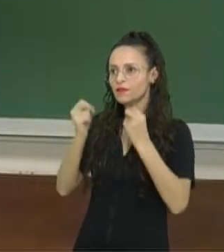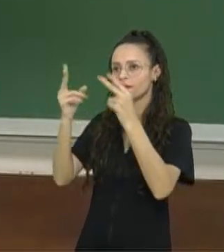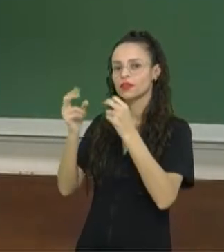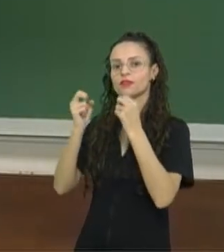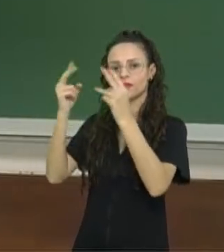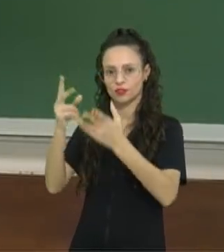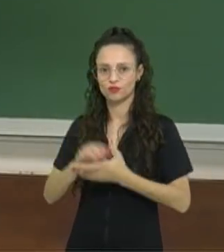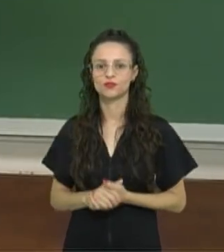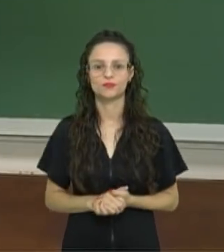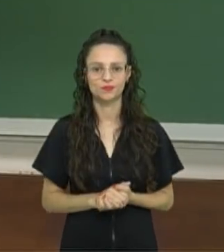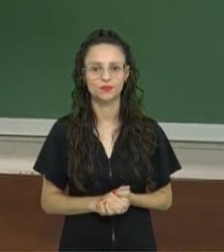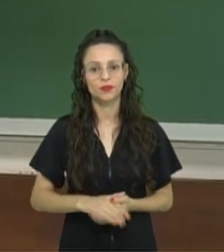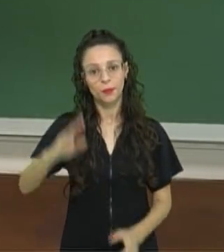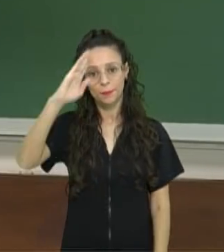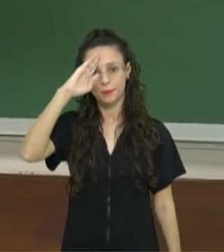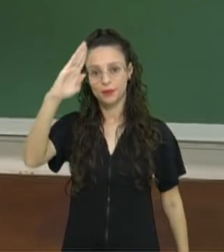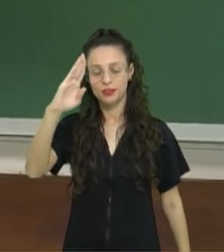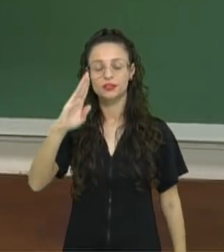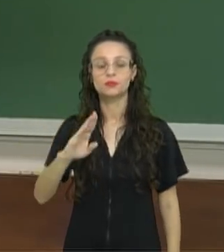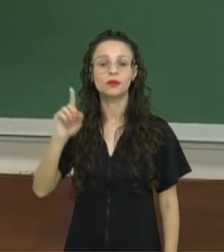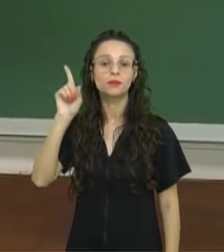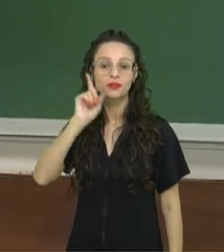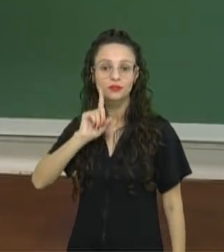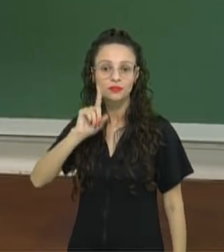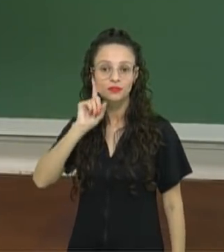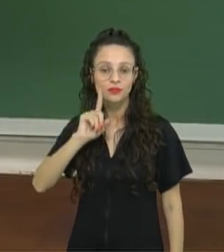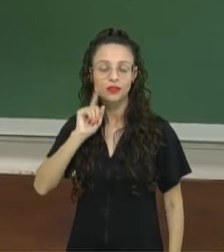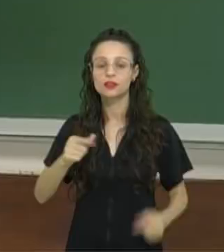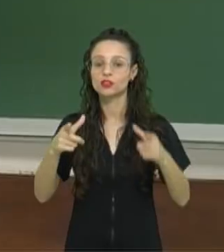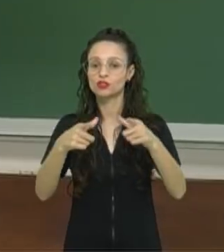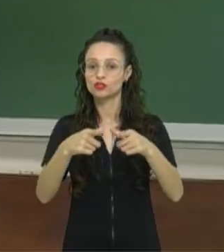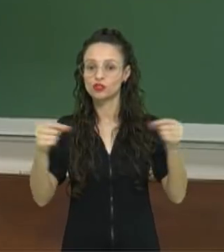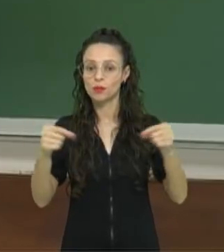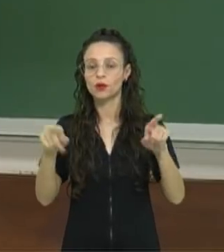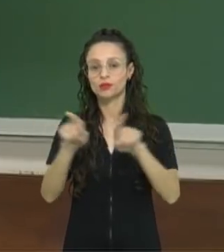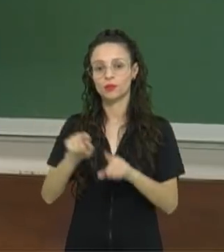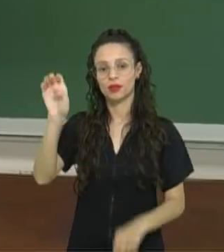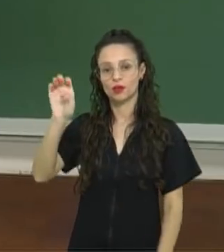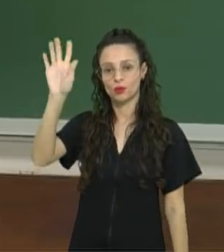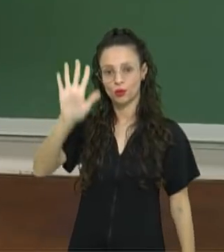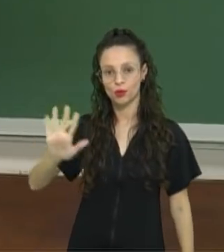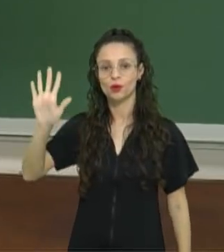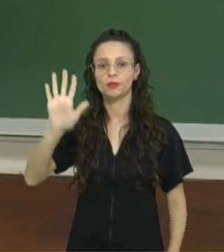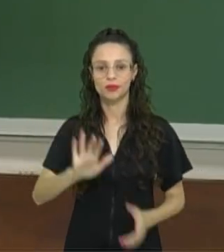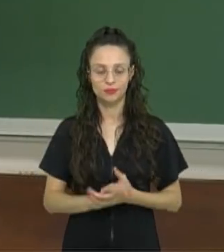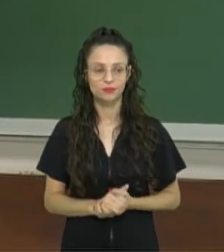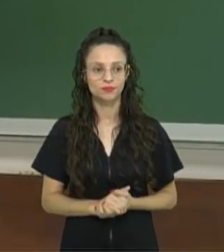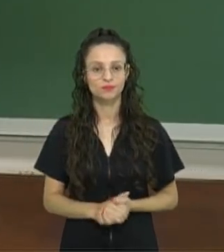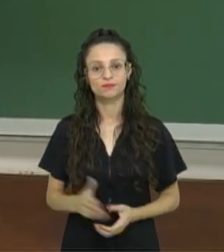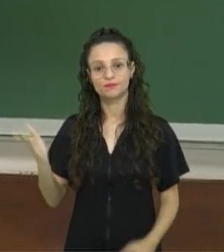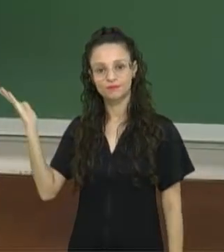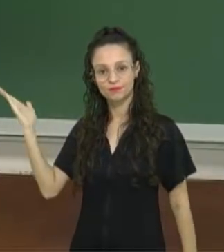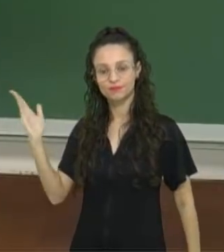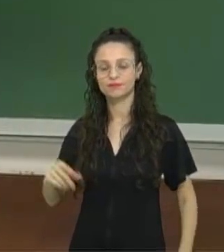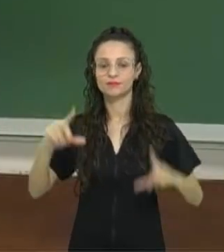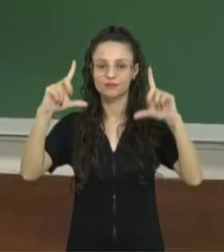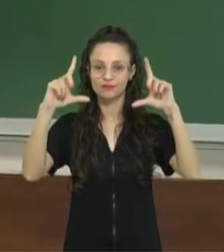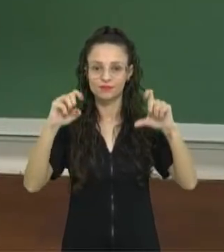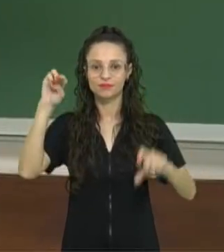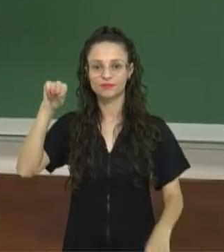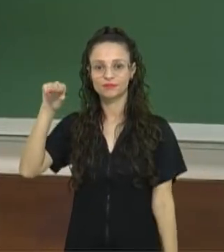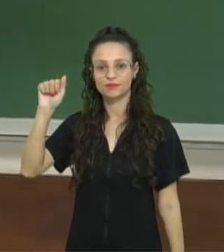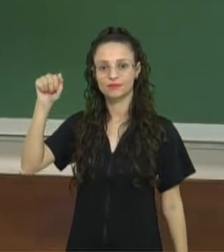do manganês, principalmente para Estados Unidos, Japão e Europa. E aí nós vamos ter na fotografia o exemplo